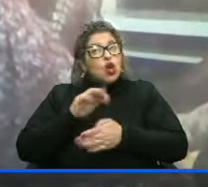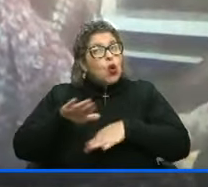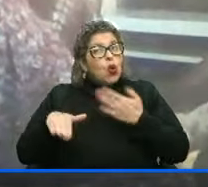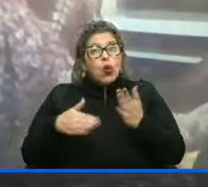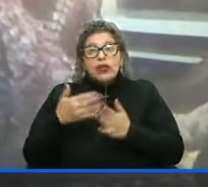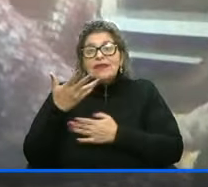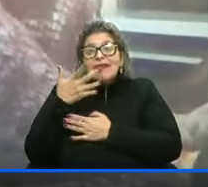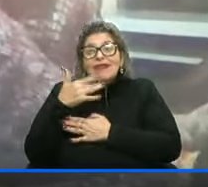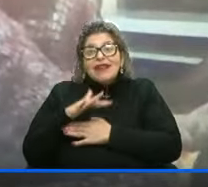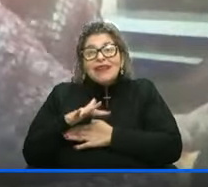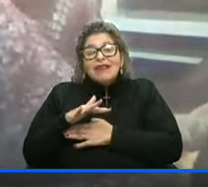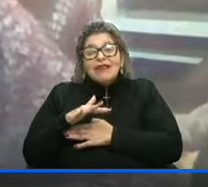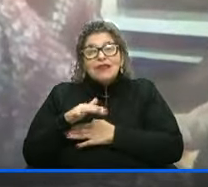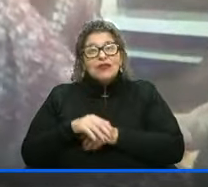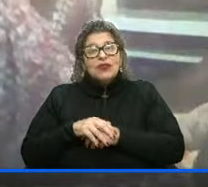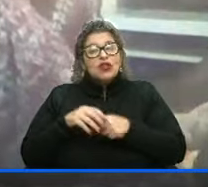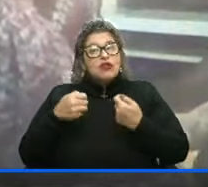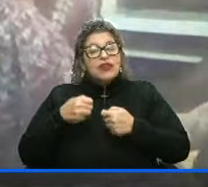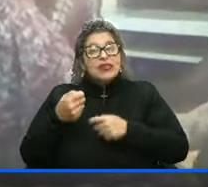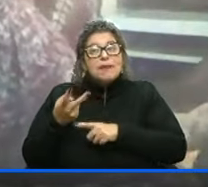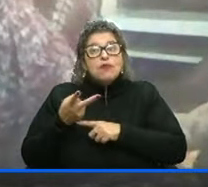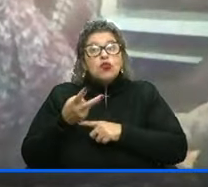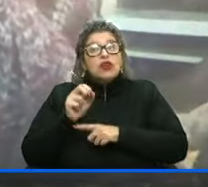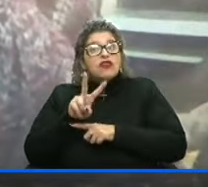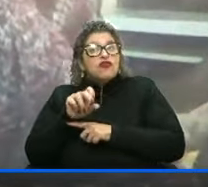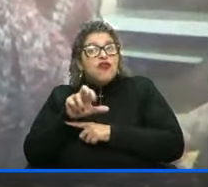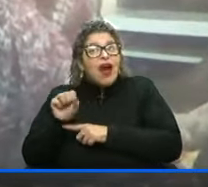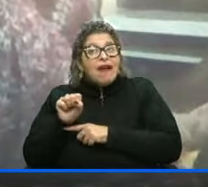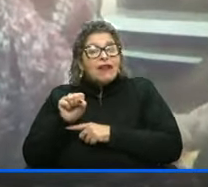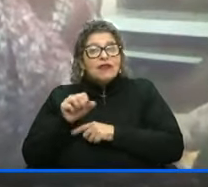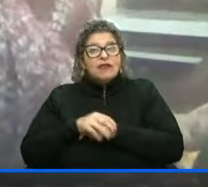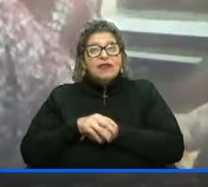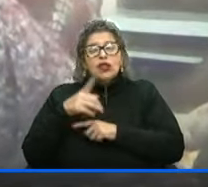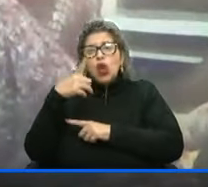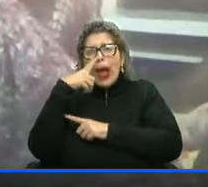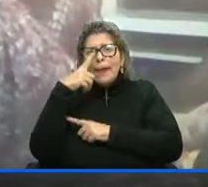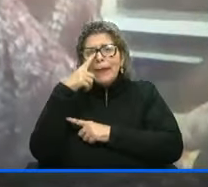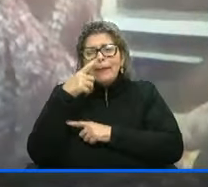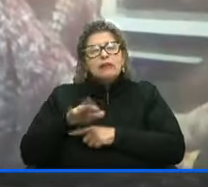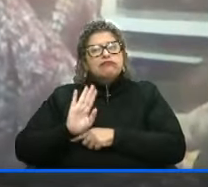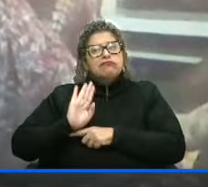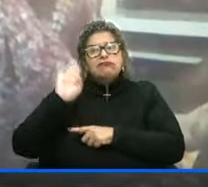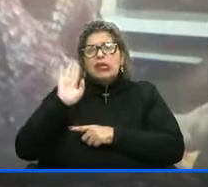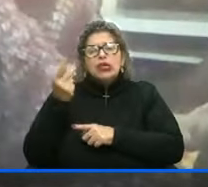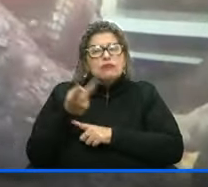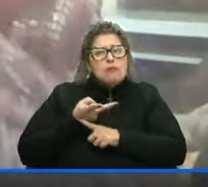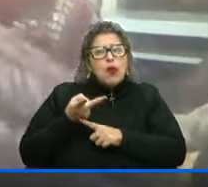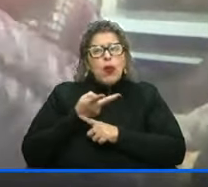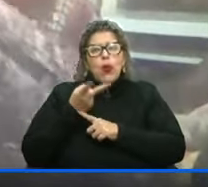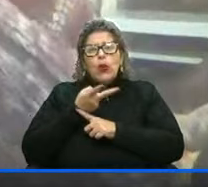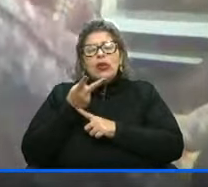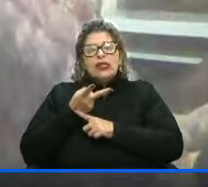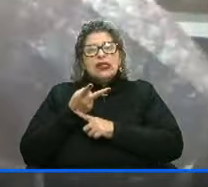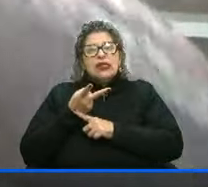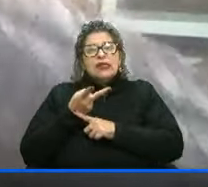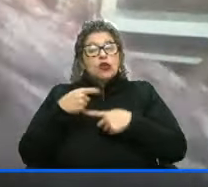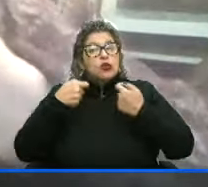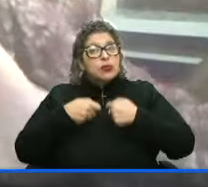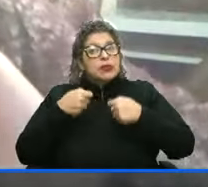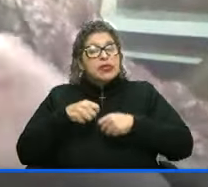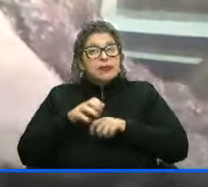as crianças. Então, tem que fazer busca ativa. Não vale só a mãe que manifesta que busca, né? Então, nós